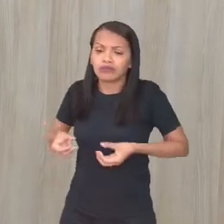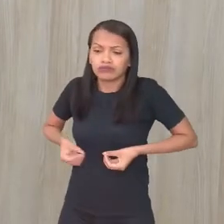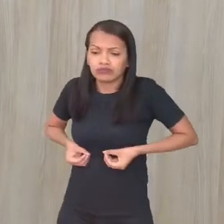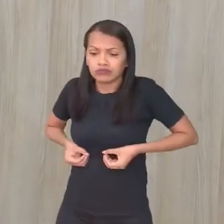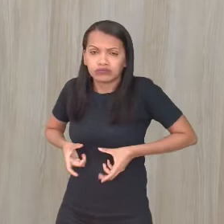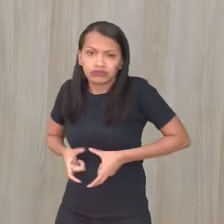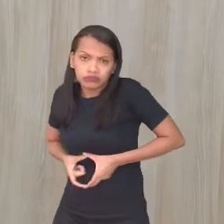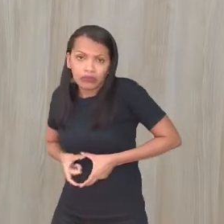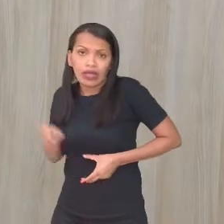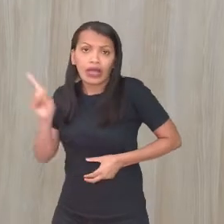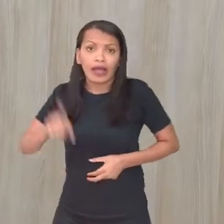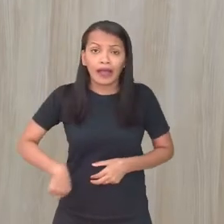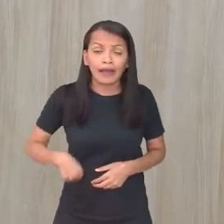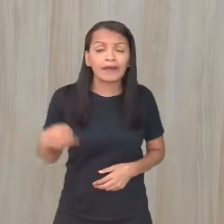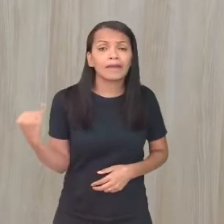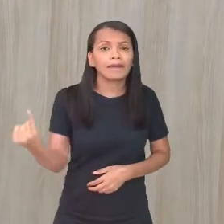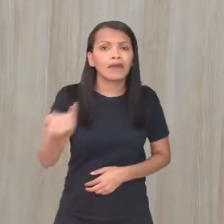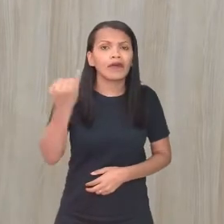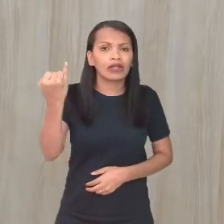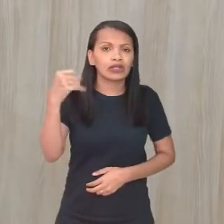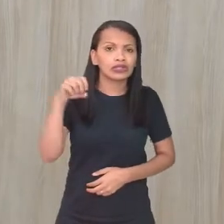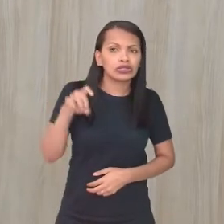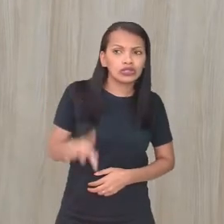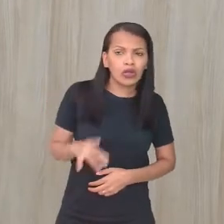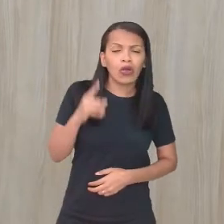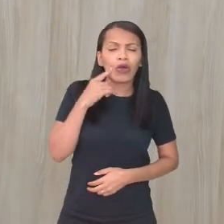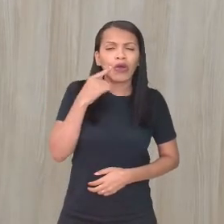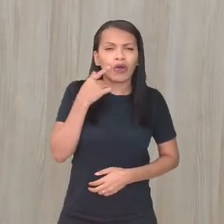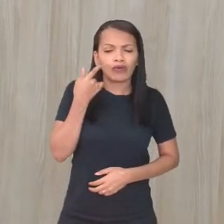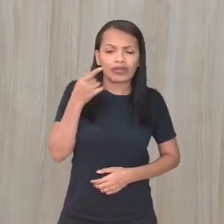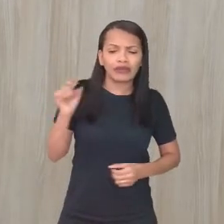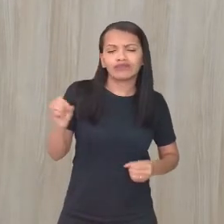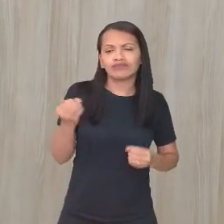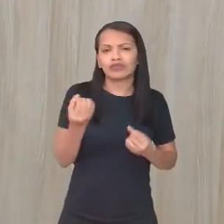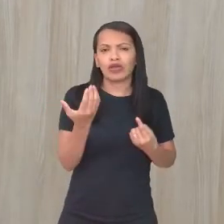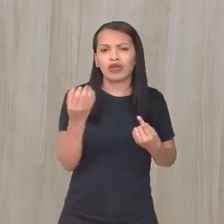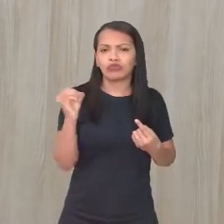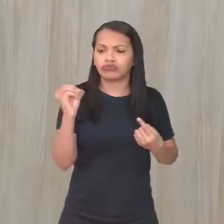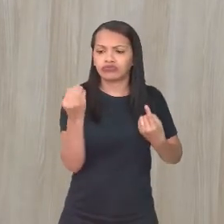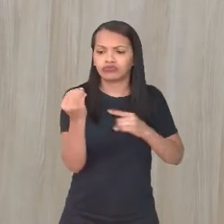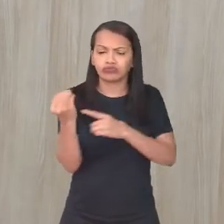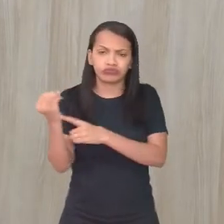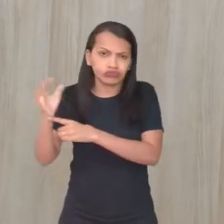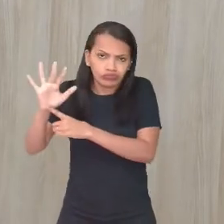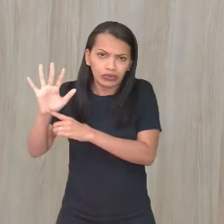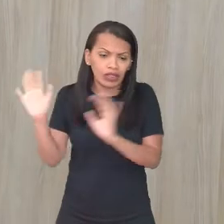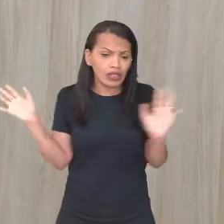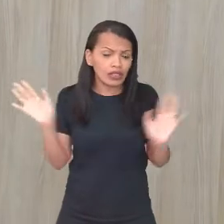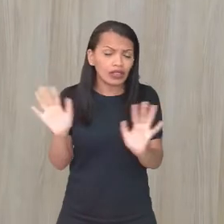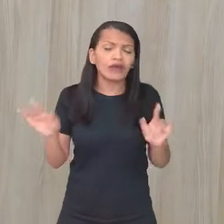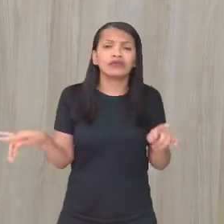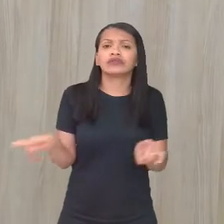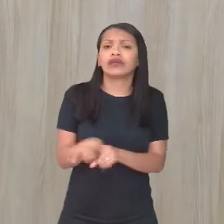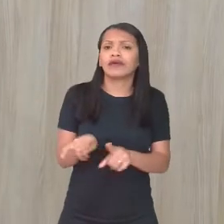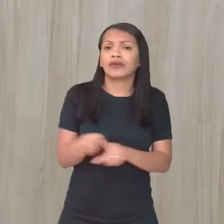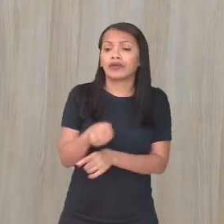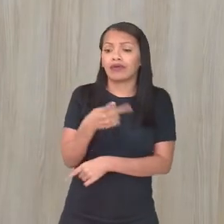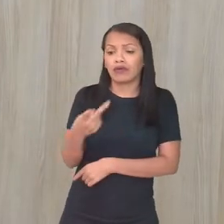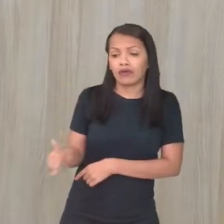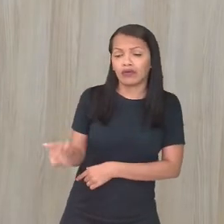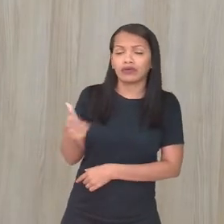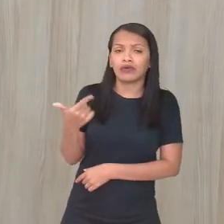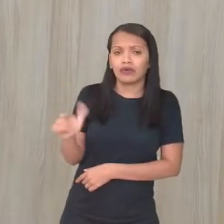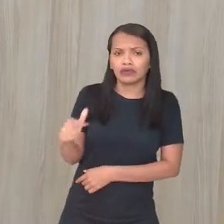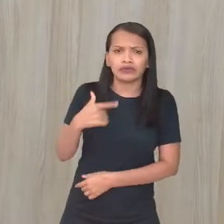não apenas para a reprodução, para a gente trazer outros seres ao mundo, mas também para vários hormônios que